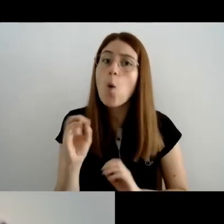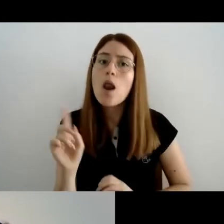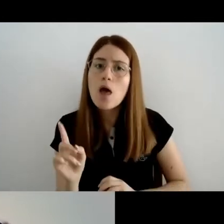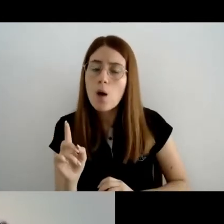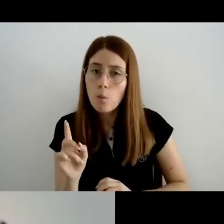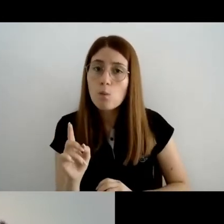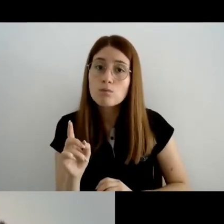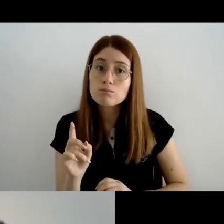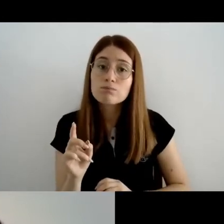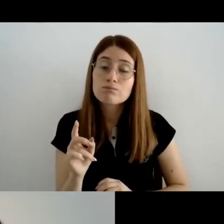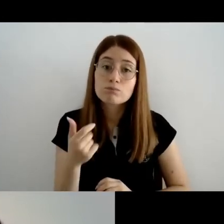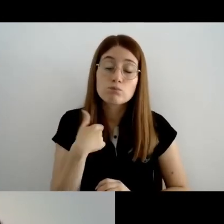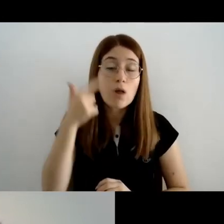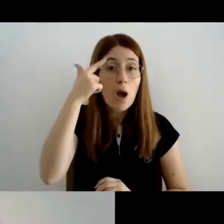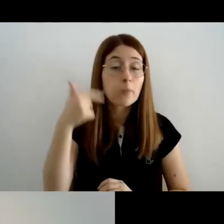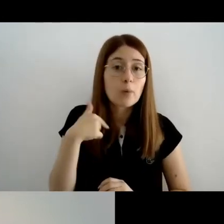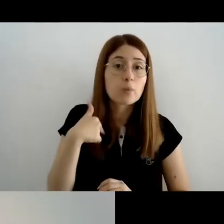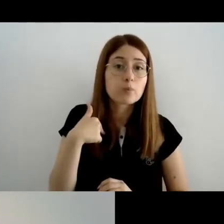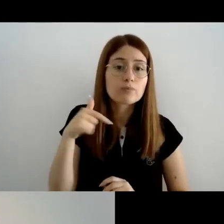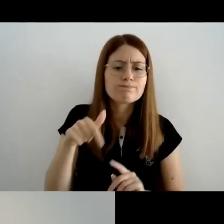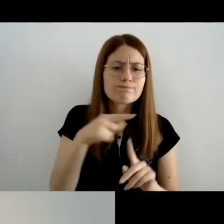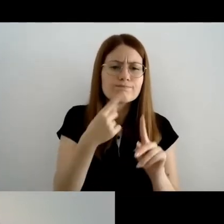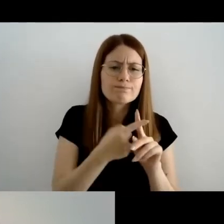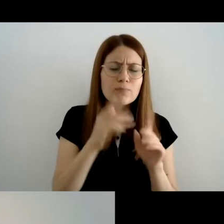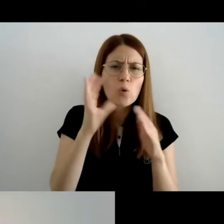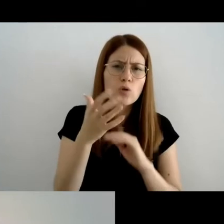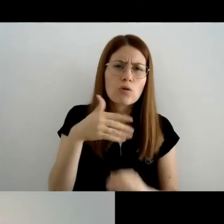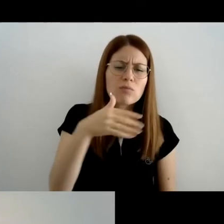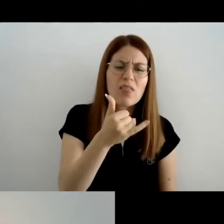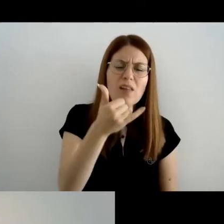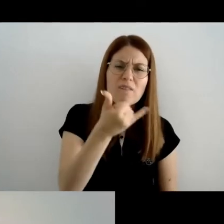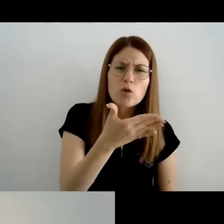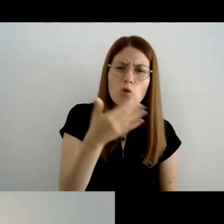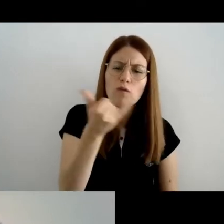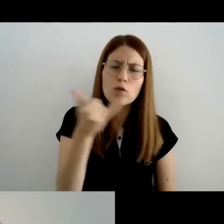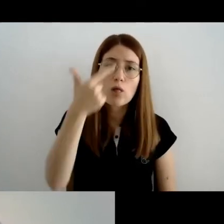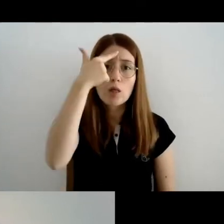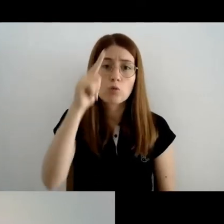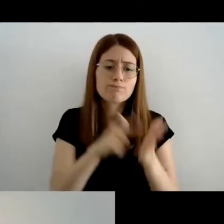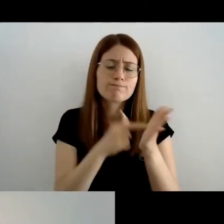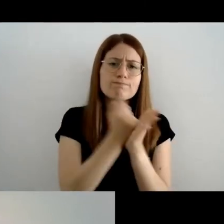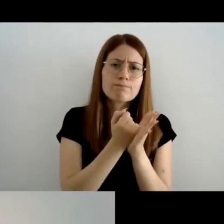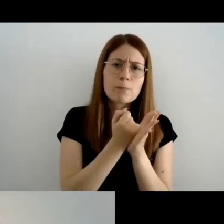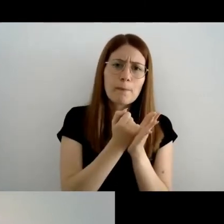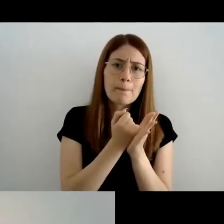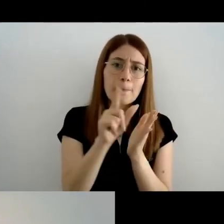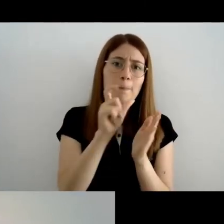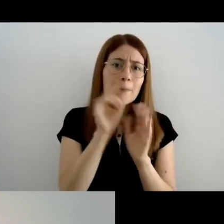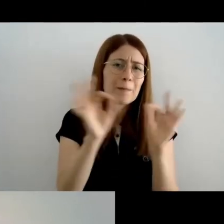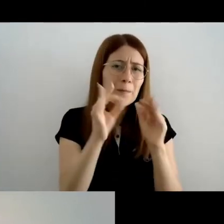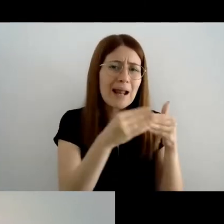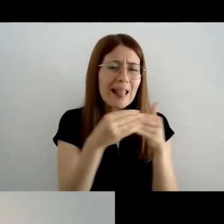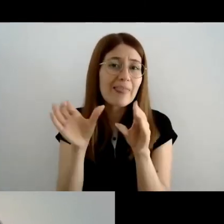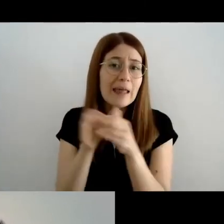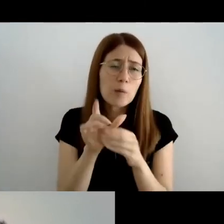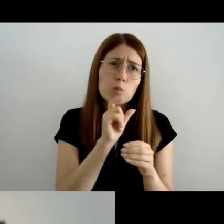que neste ano aconteceu, tenho aqui sim alunos com 21 anos, 22 anos, que se acabam de licenciar. Se calhar eles ainda não estão preparados para ser líderes de uma equipa,